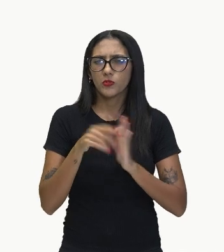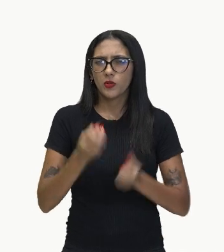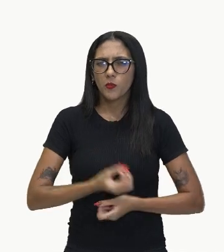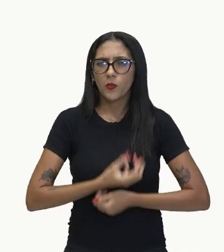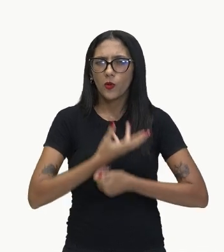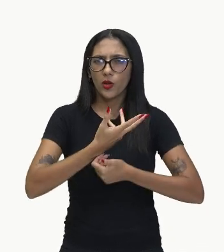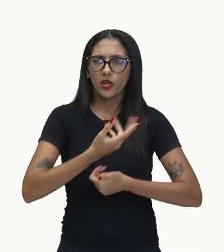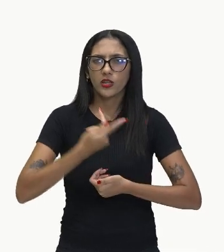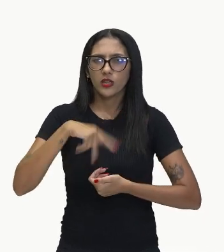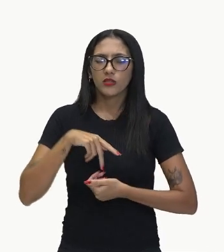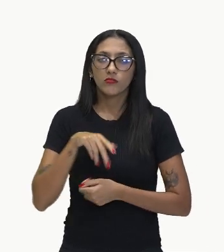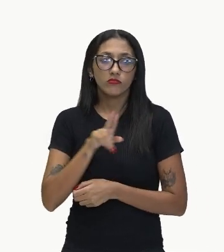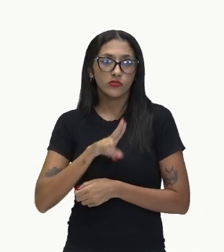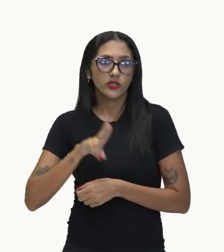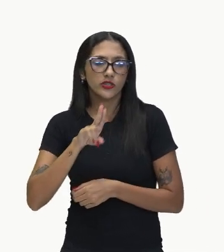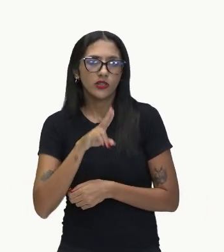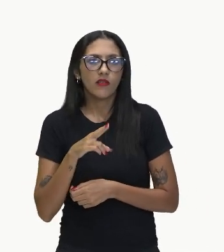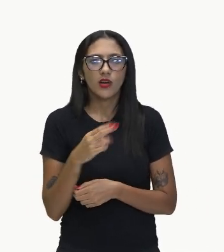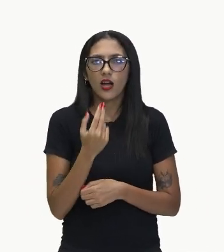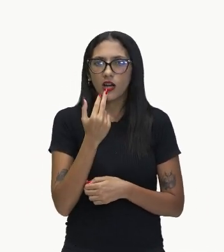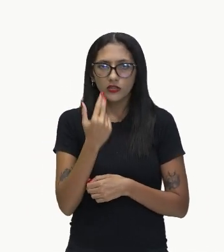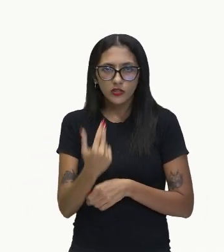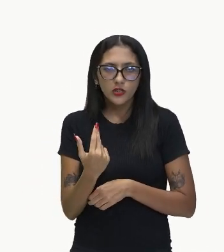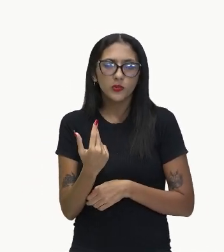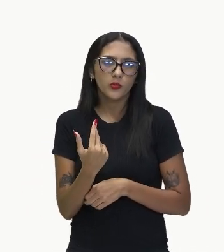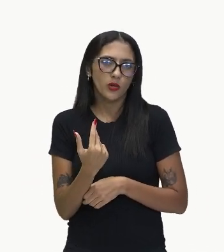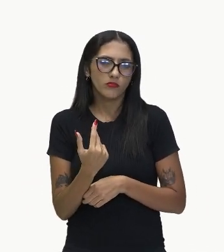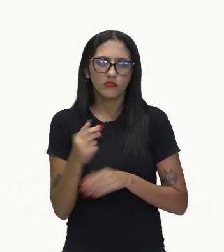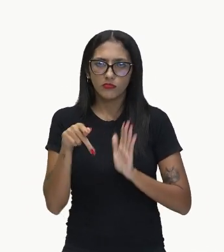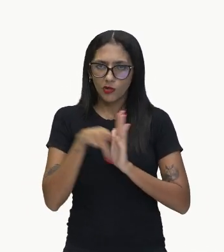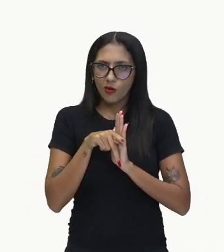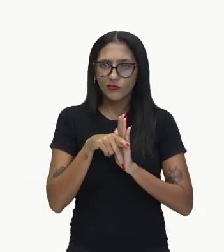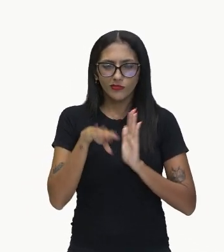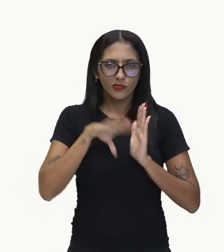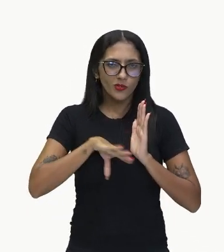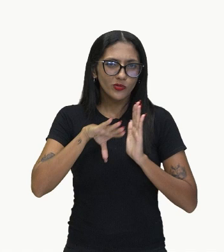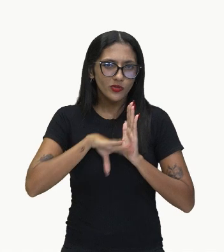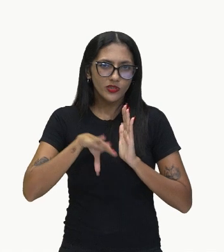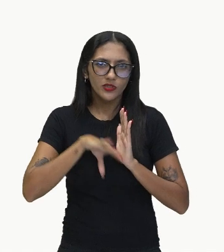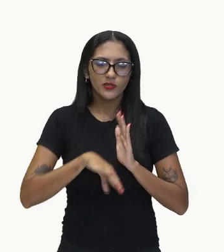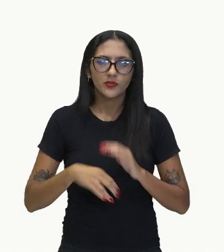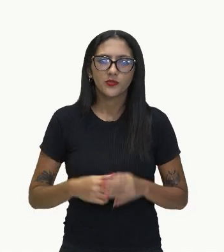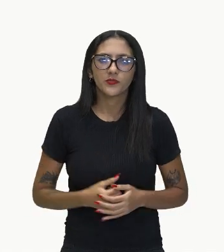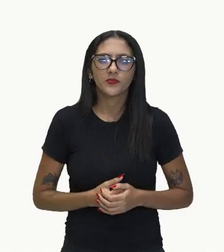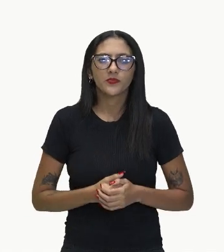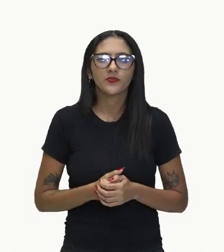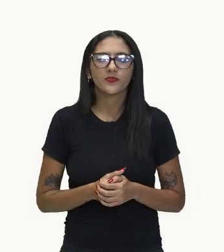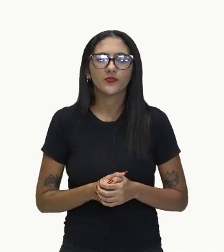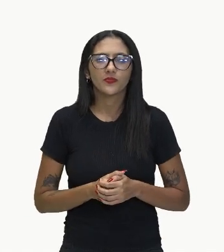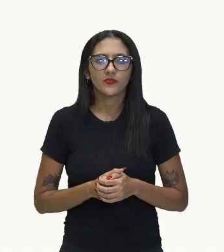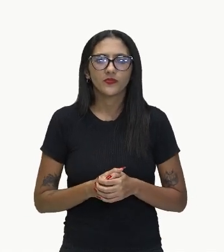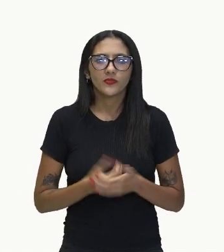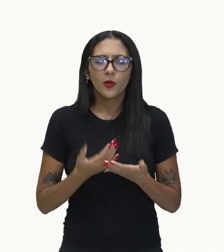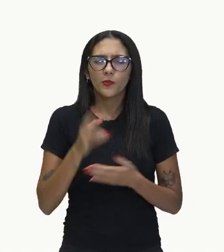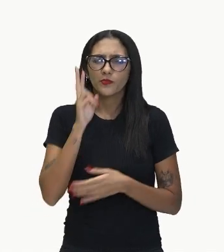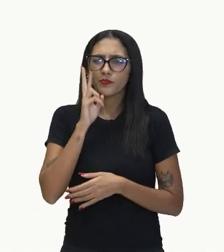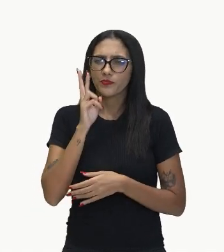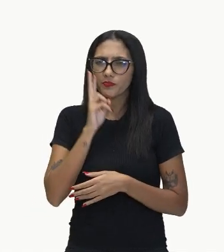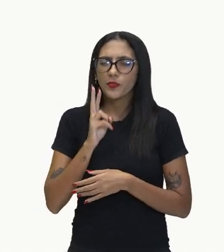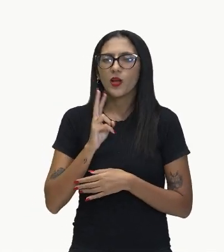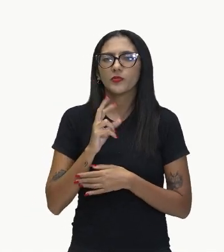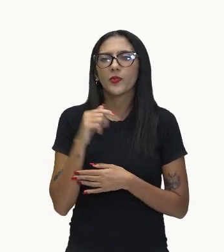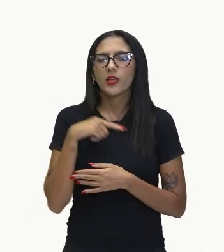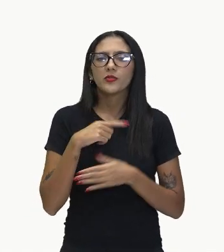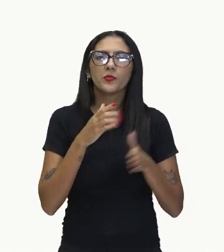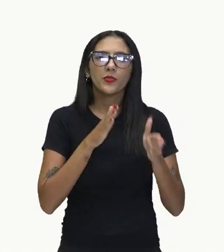forma dos brasileiros de usarem o português. Porque aí nesse período, né, já lembrando que